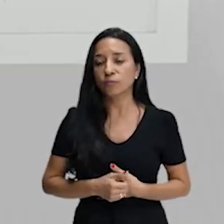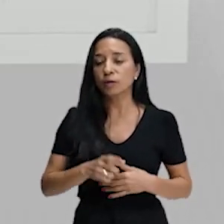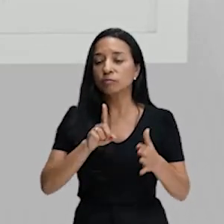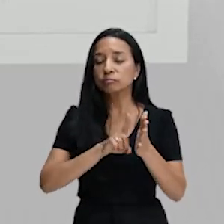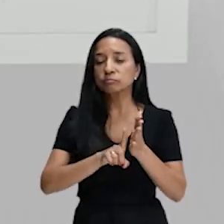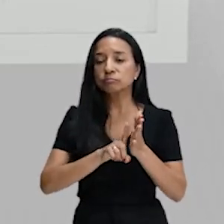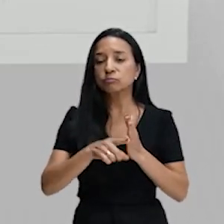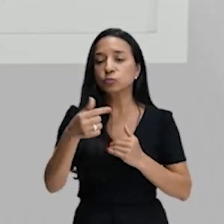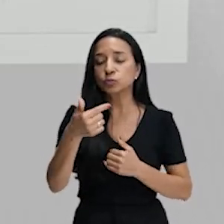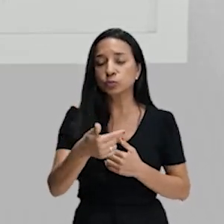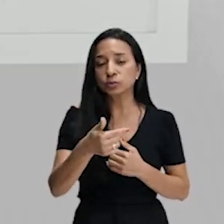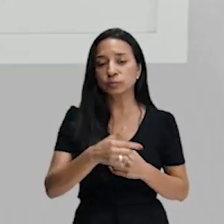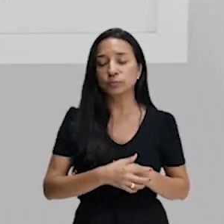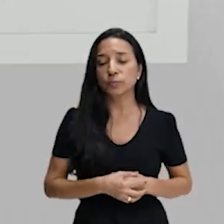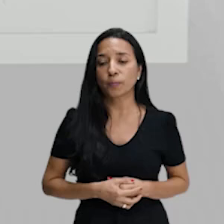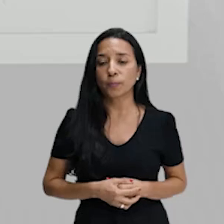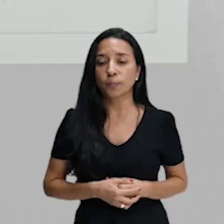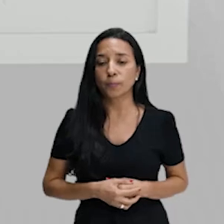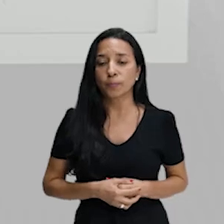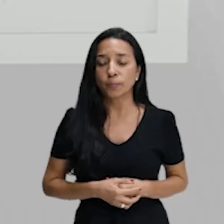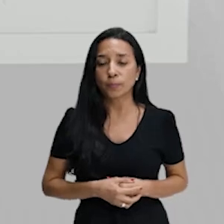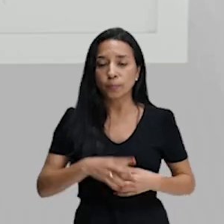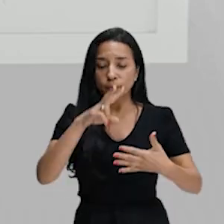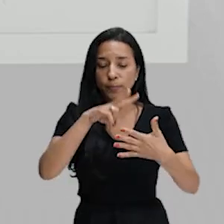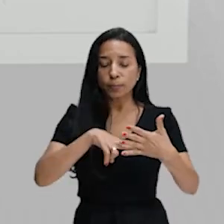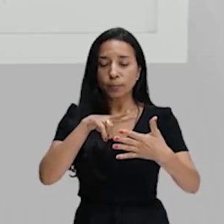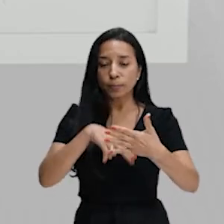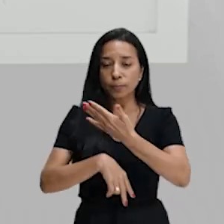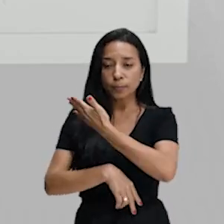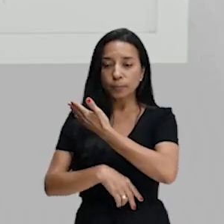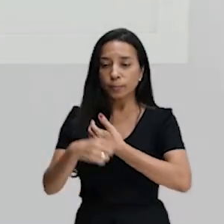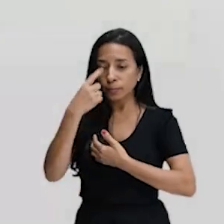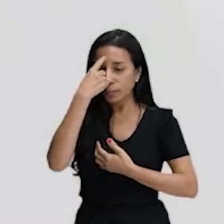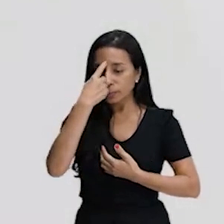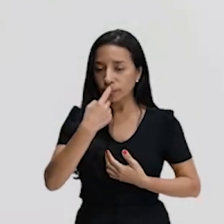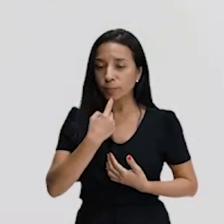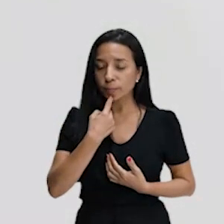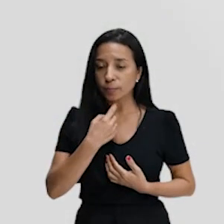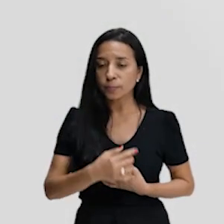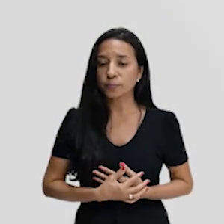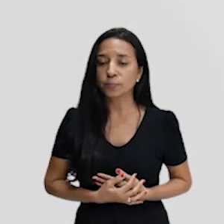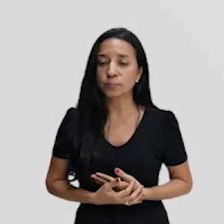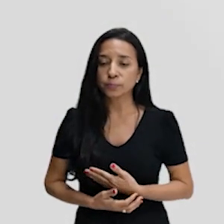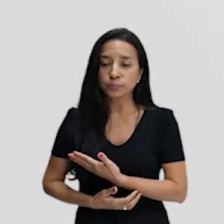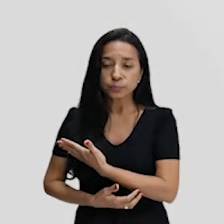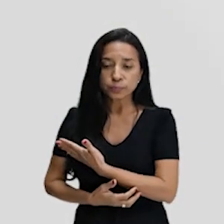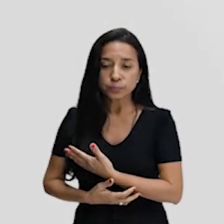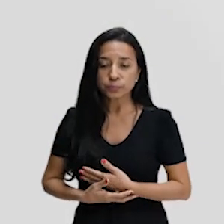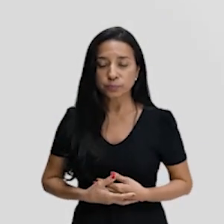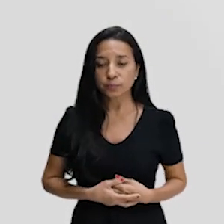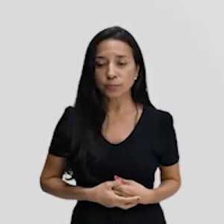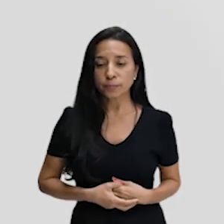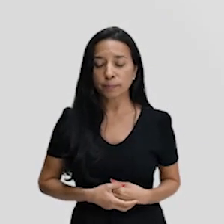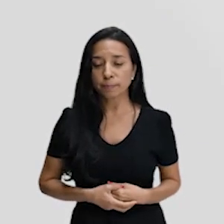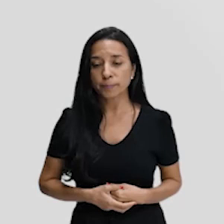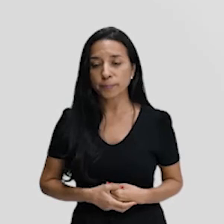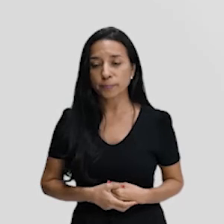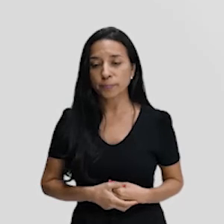O exercício 2 diz o seguinte: a figura mostra 2 fios longos e